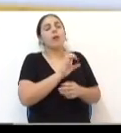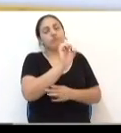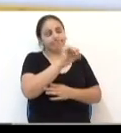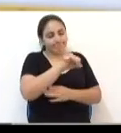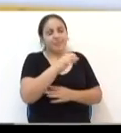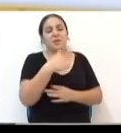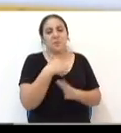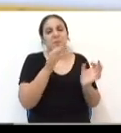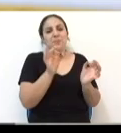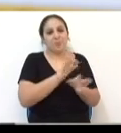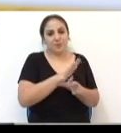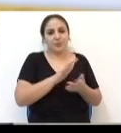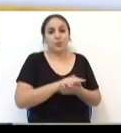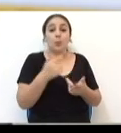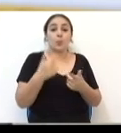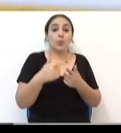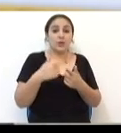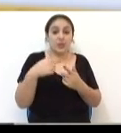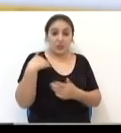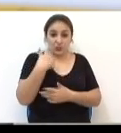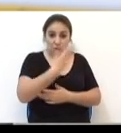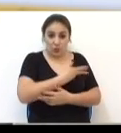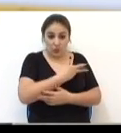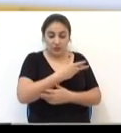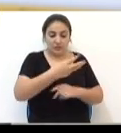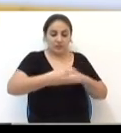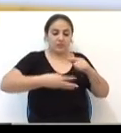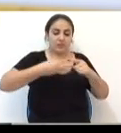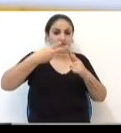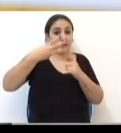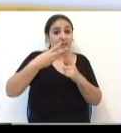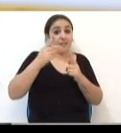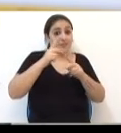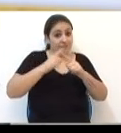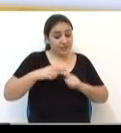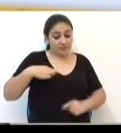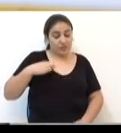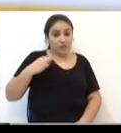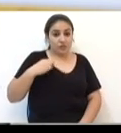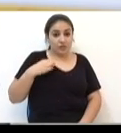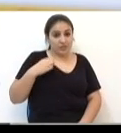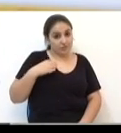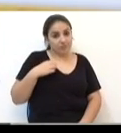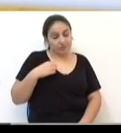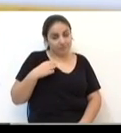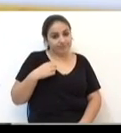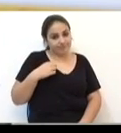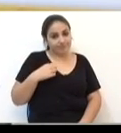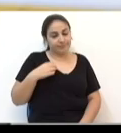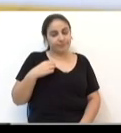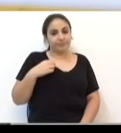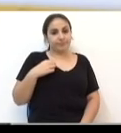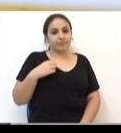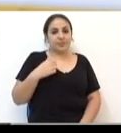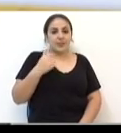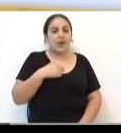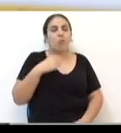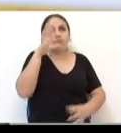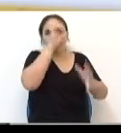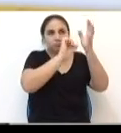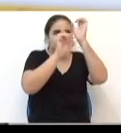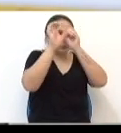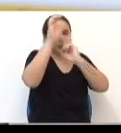Estou preparado porque a gente era a minha terceira, né, candidatura e com certeza a